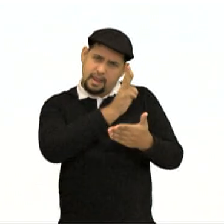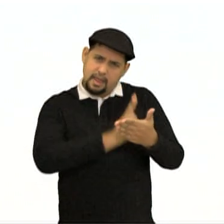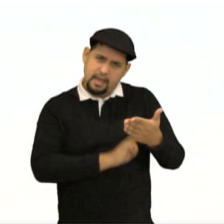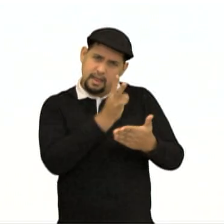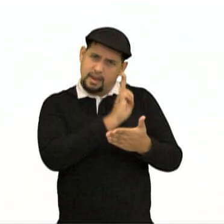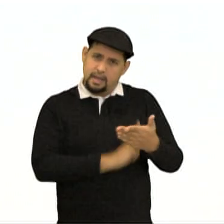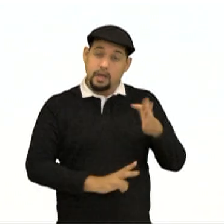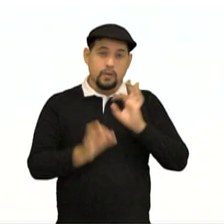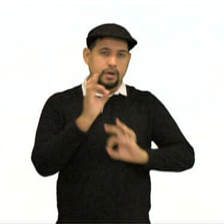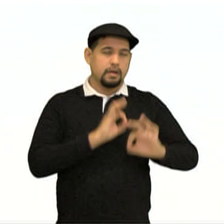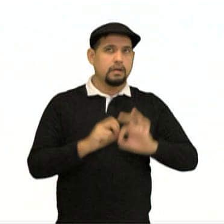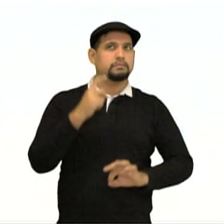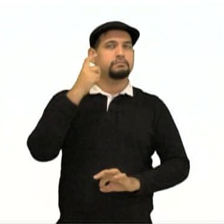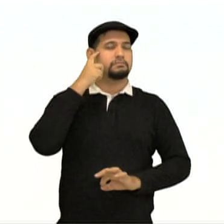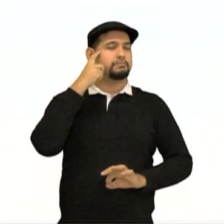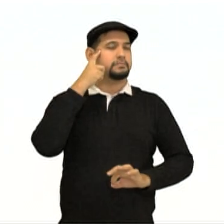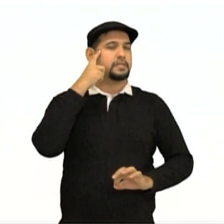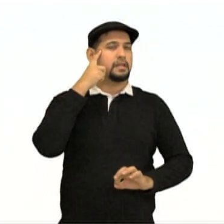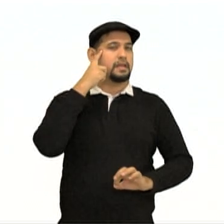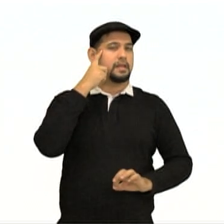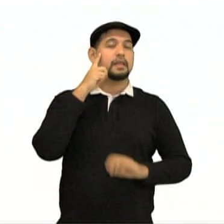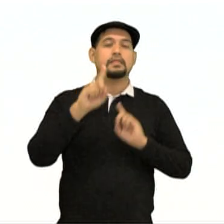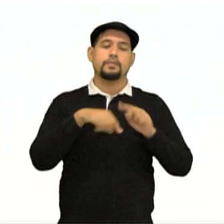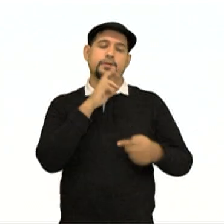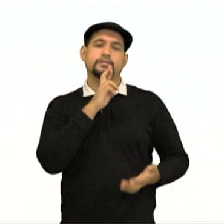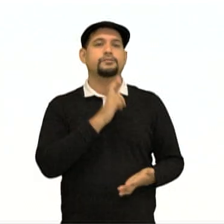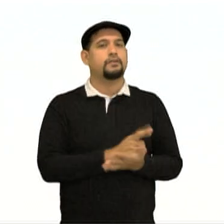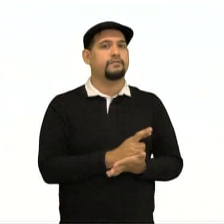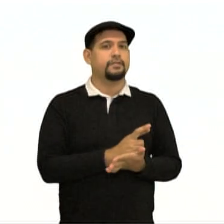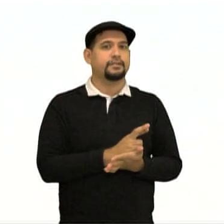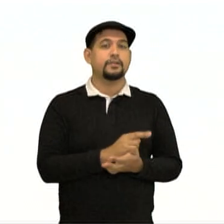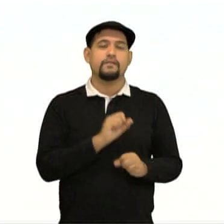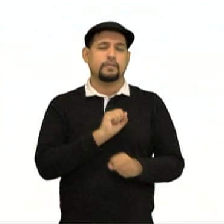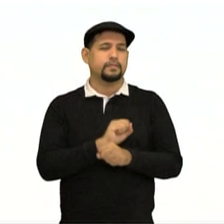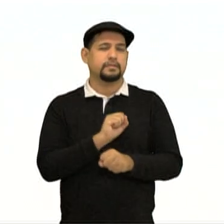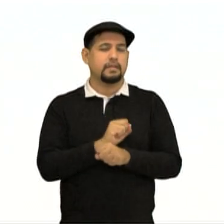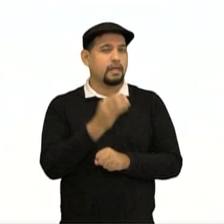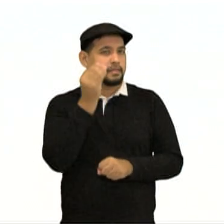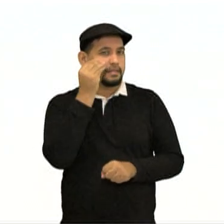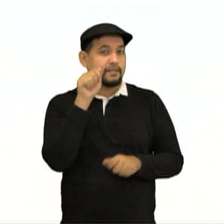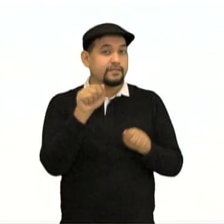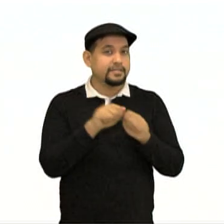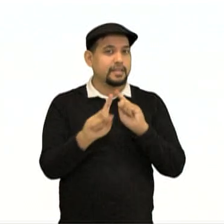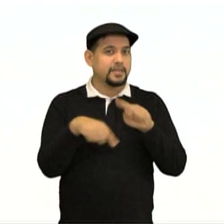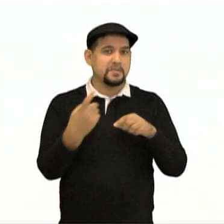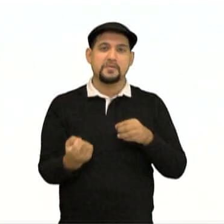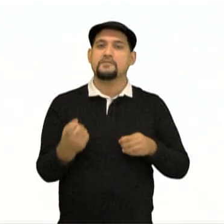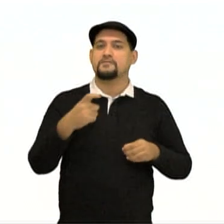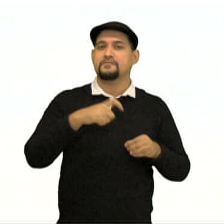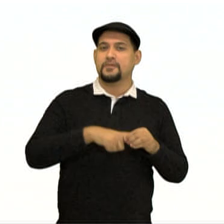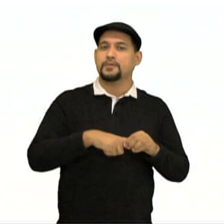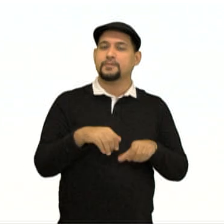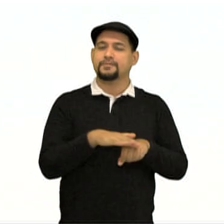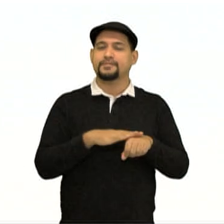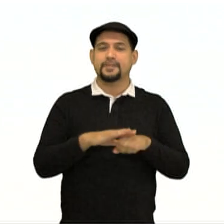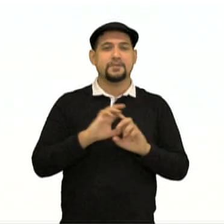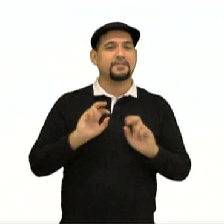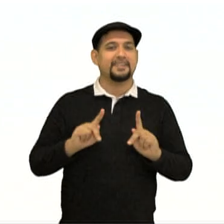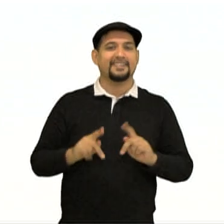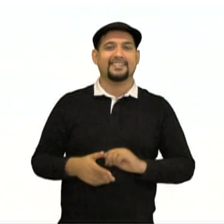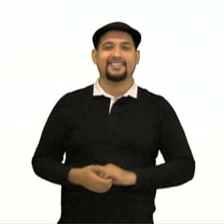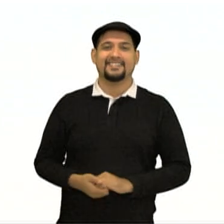organize o raciocínio e depois resolvam. Nós vamos dar um tempinho para vocês resolverem e voltamos a discutir.